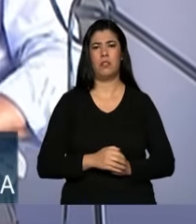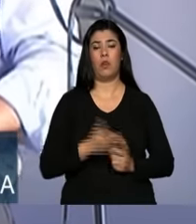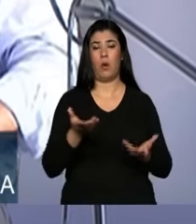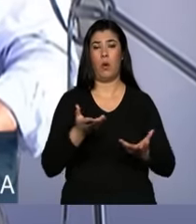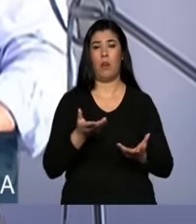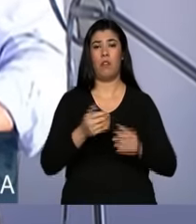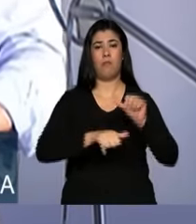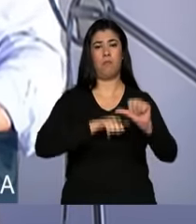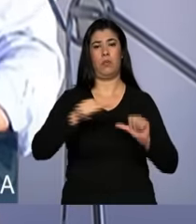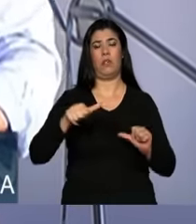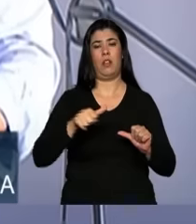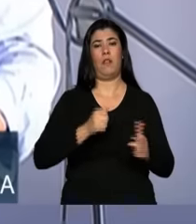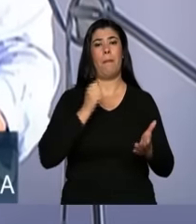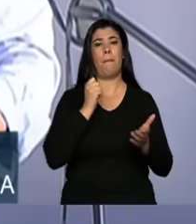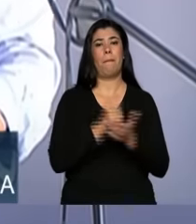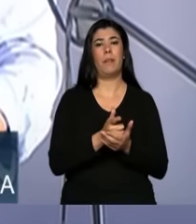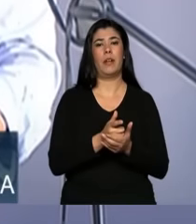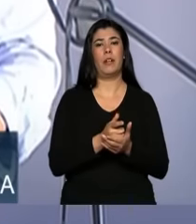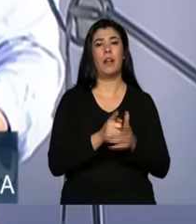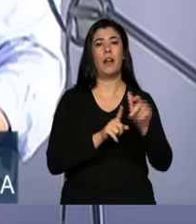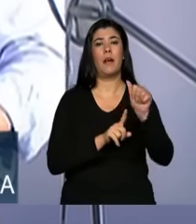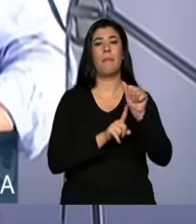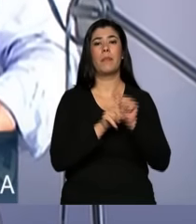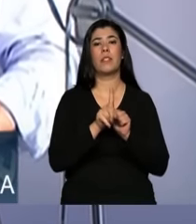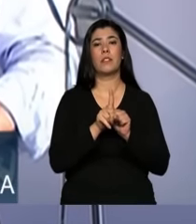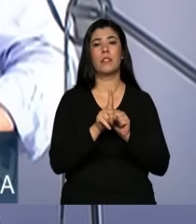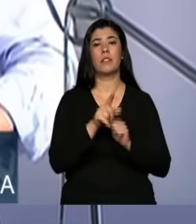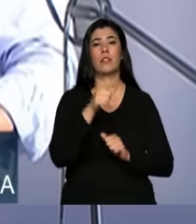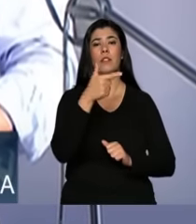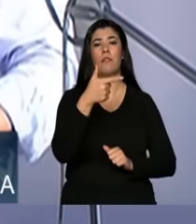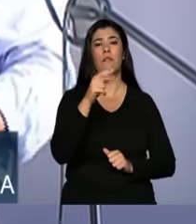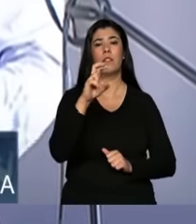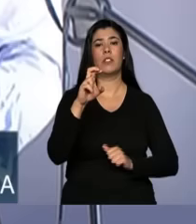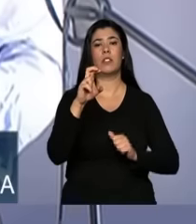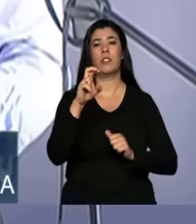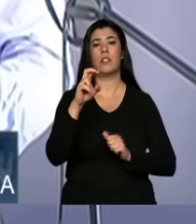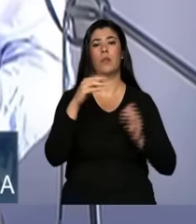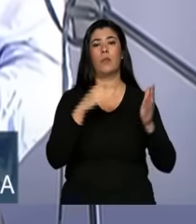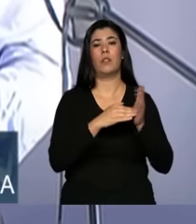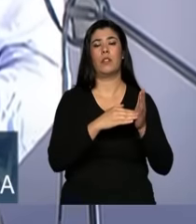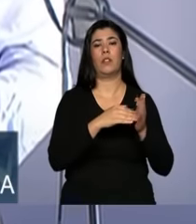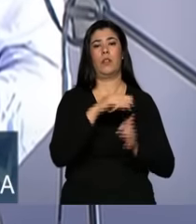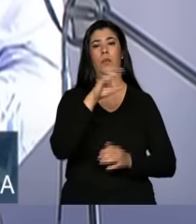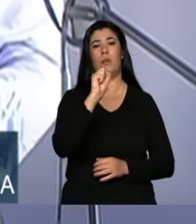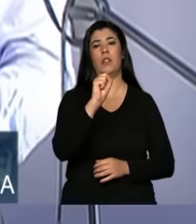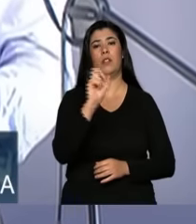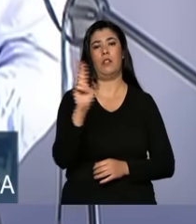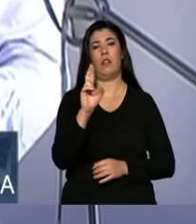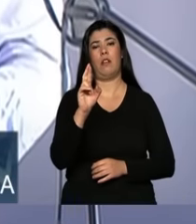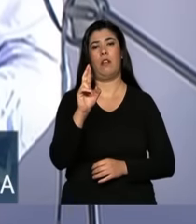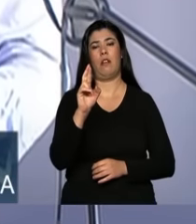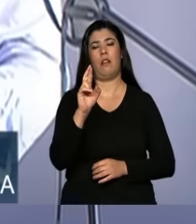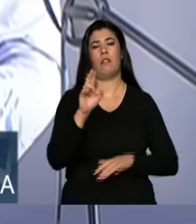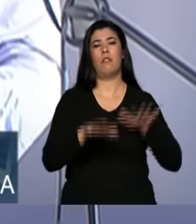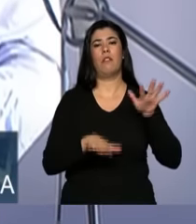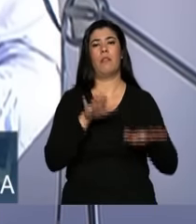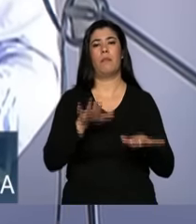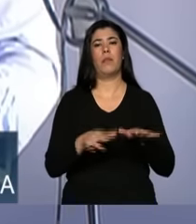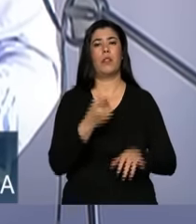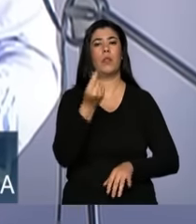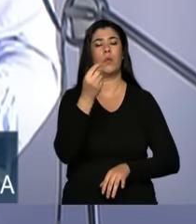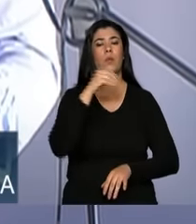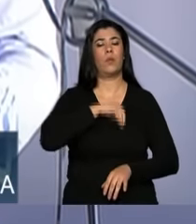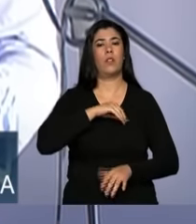para pagar uma prestação de R$ 25 a R$ 80 no máximo, a depender da renda